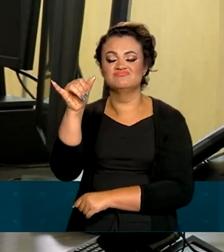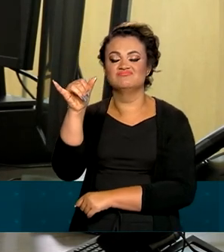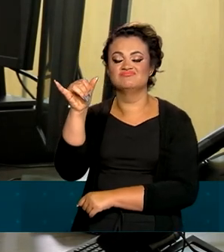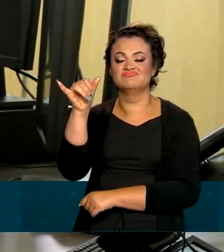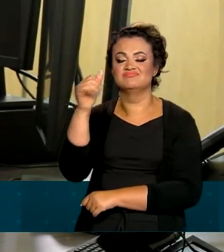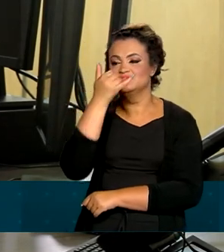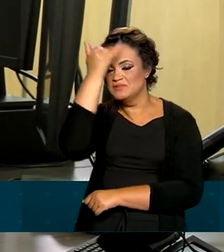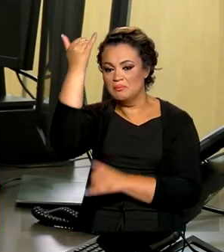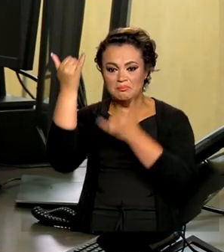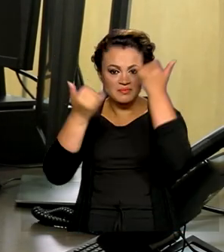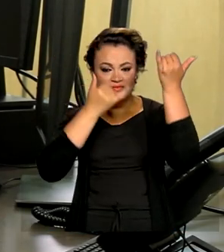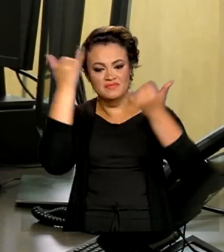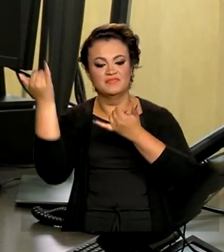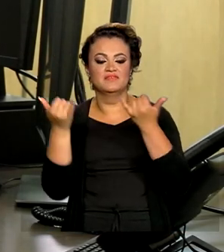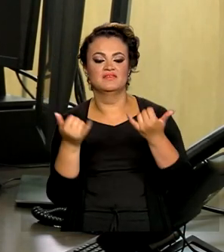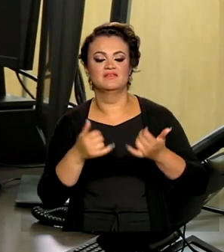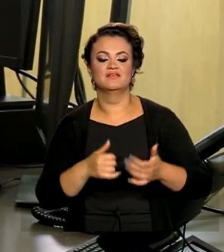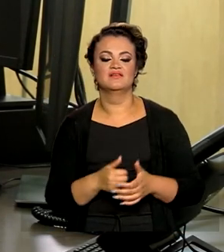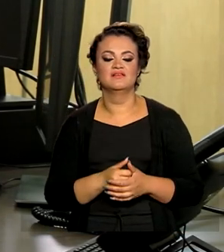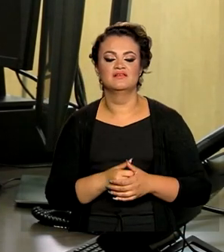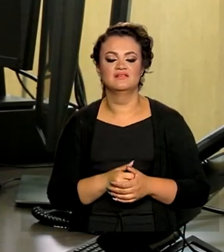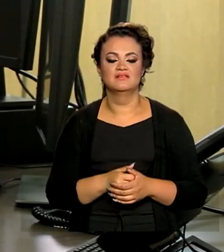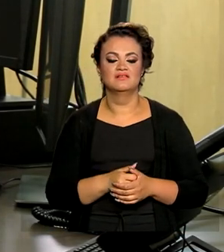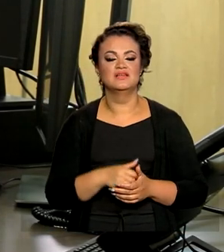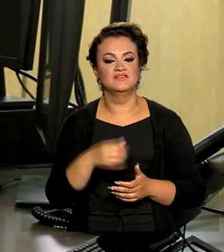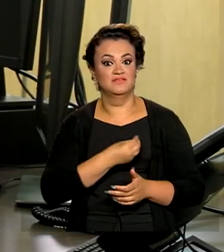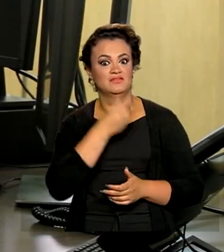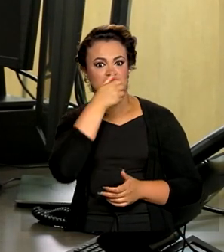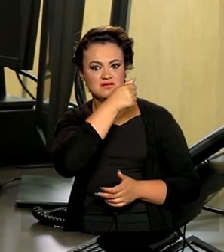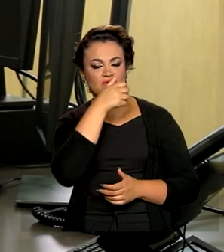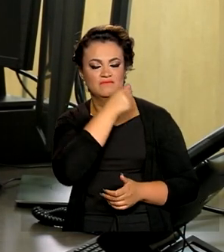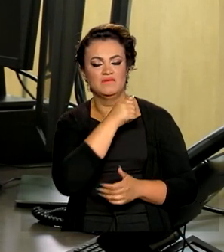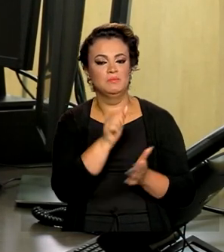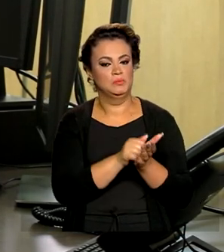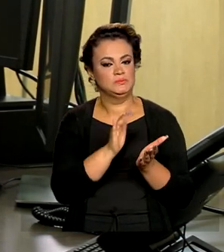dos sinistros e também salve as vidas no trânsito.